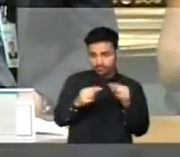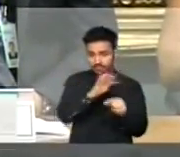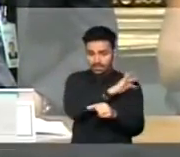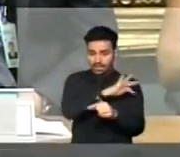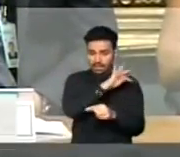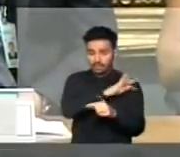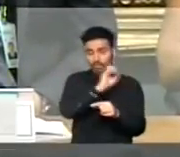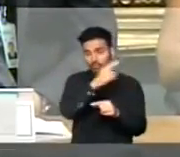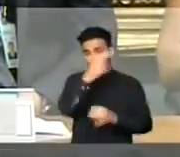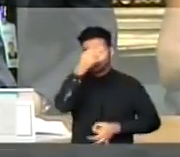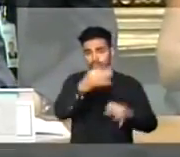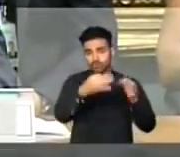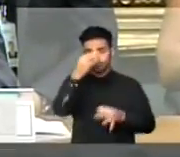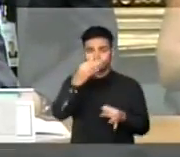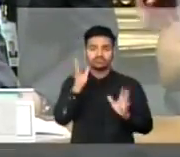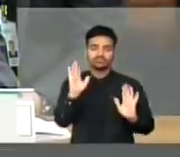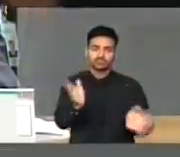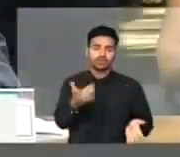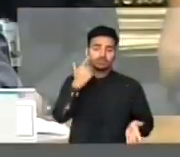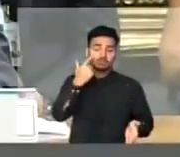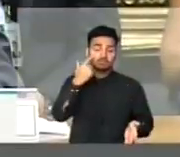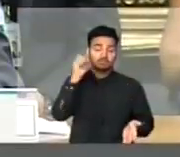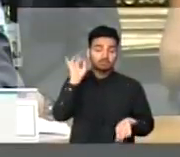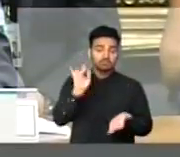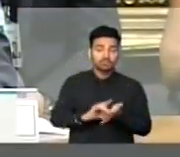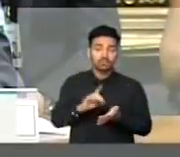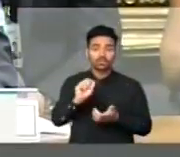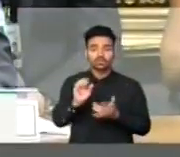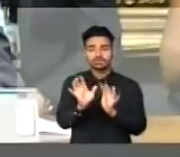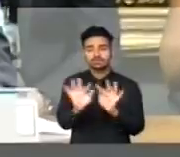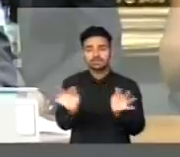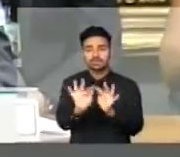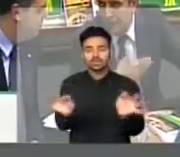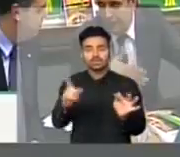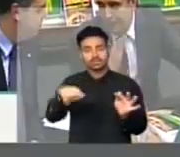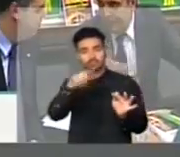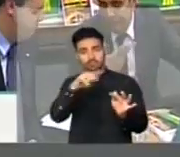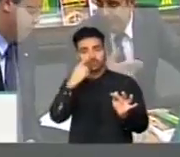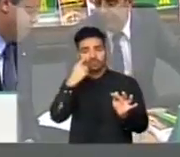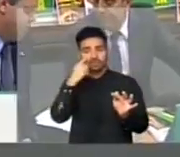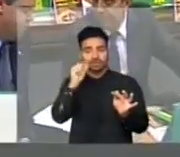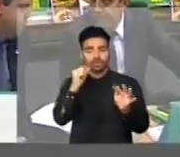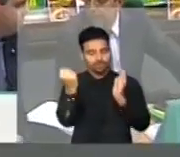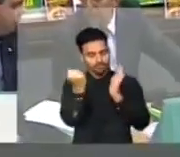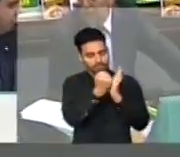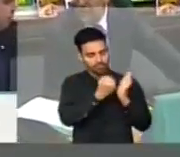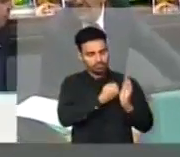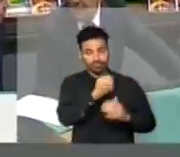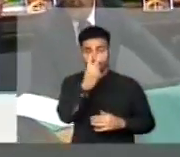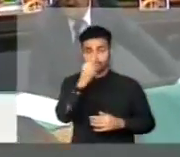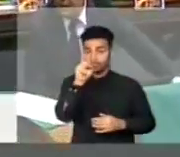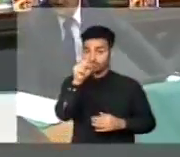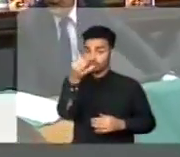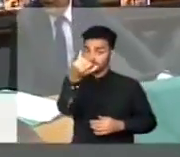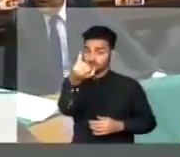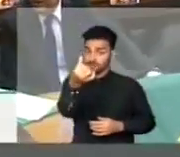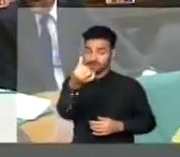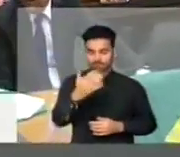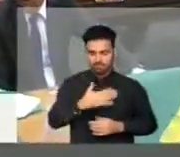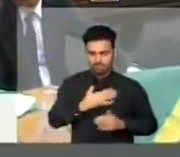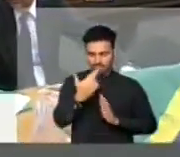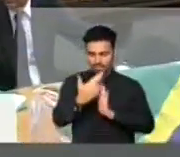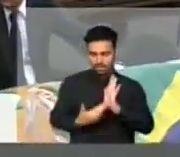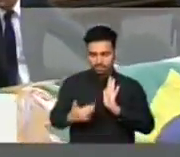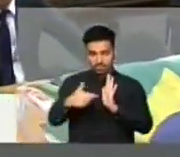jurídica. Isso se verifica com a simples observação do item específico, item 2.6 de meu relatório,